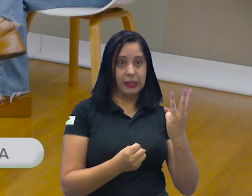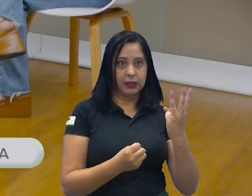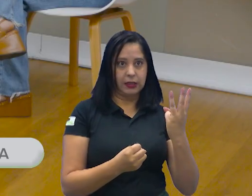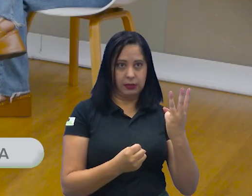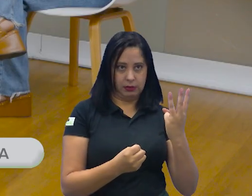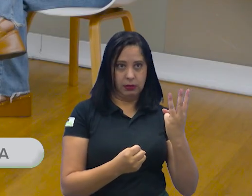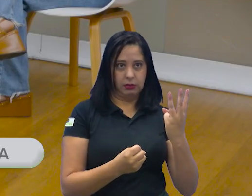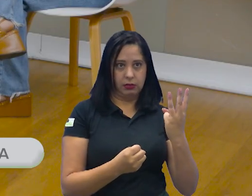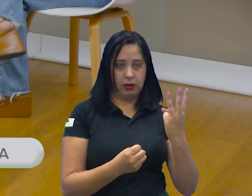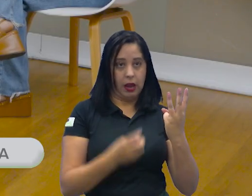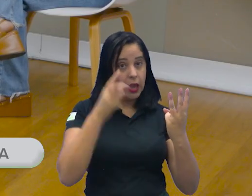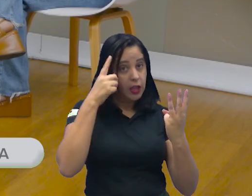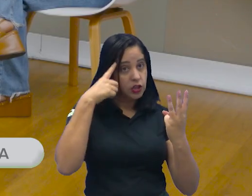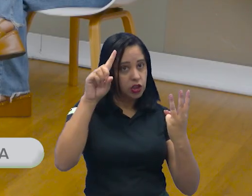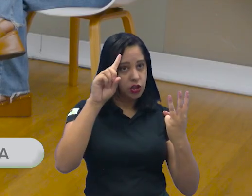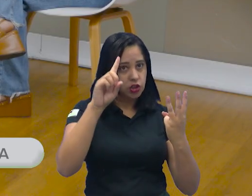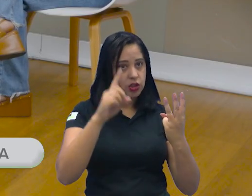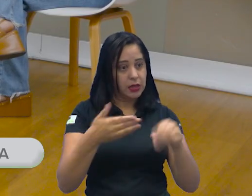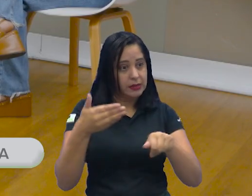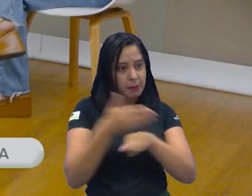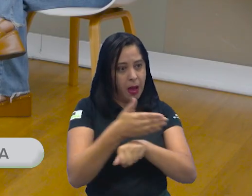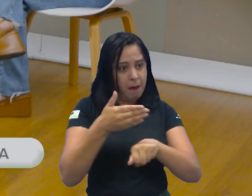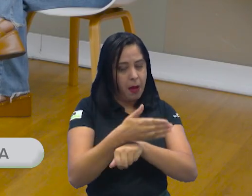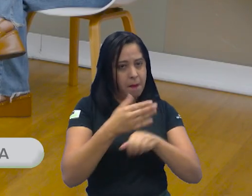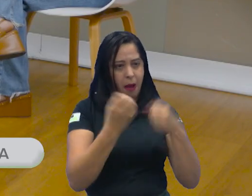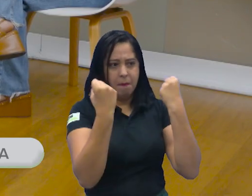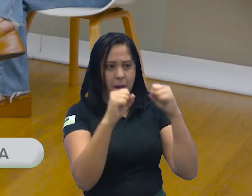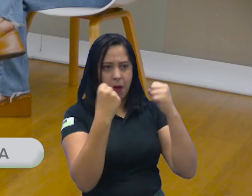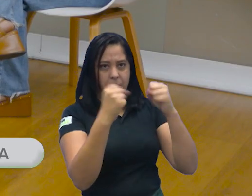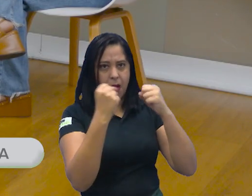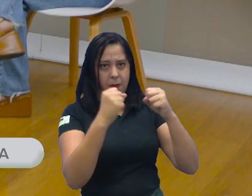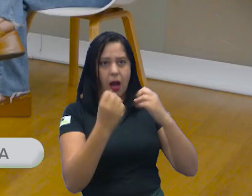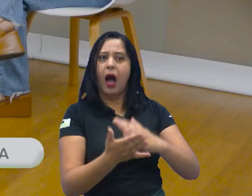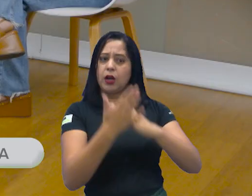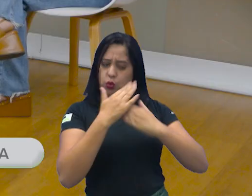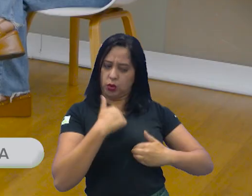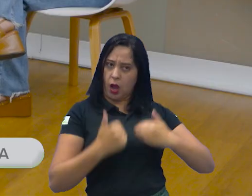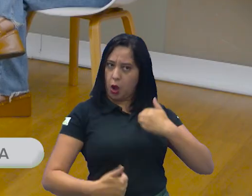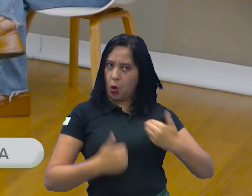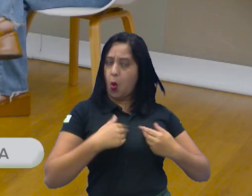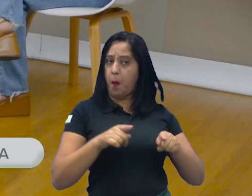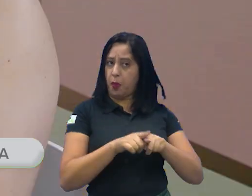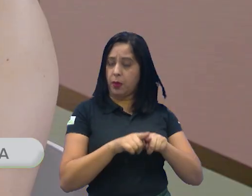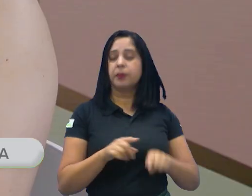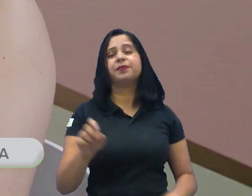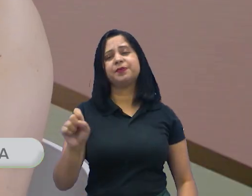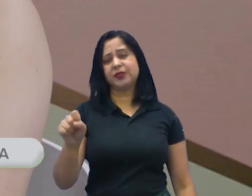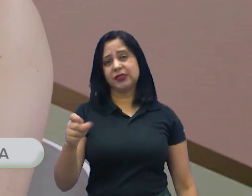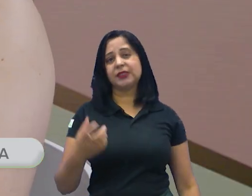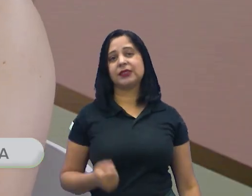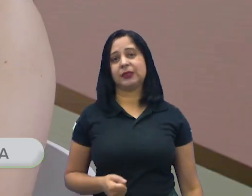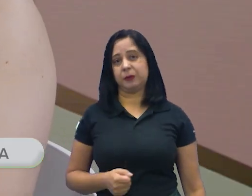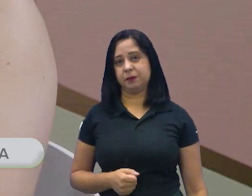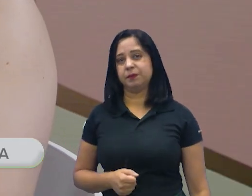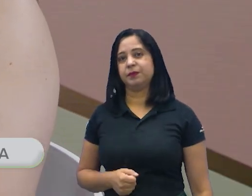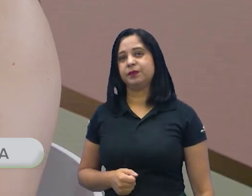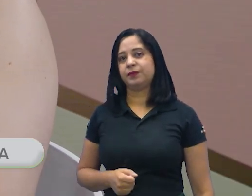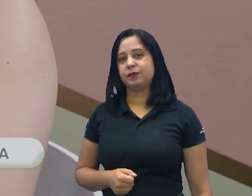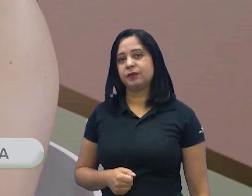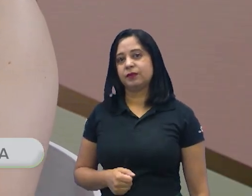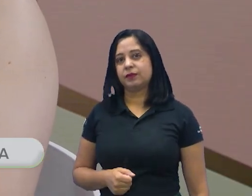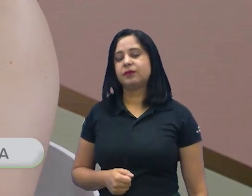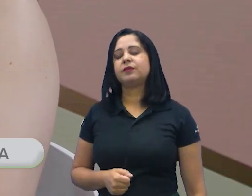mais consistente, também o efeito vai ser bacana, né? Exatamente. E é muito disso de conseguir trazer